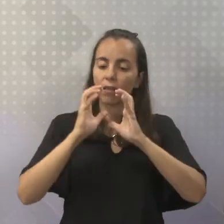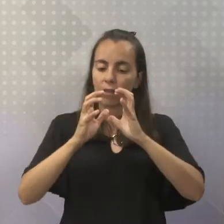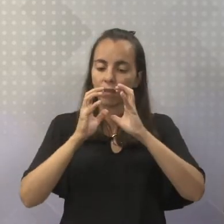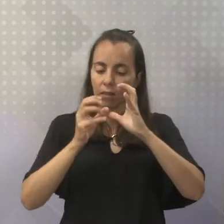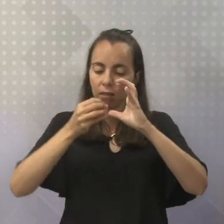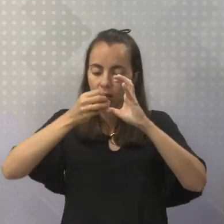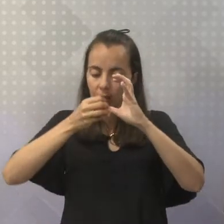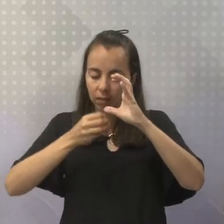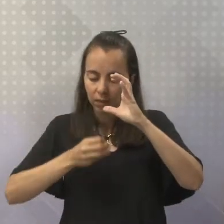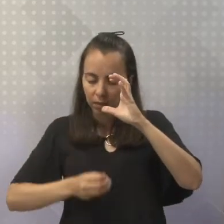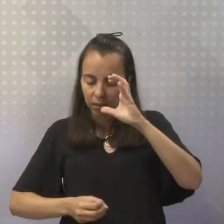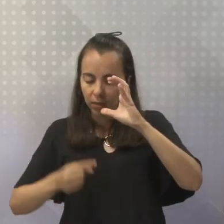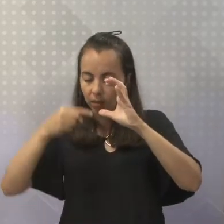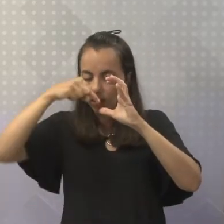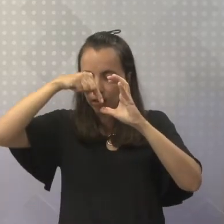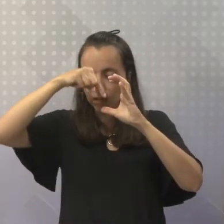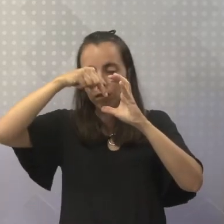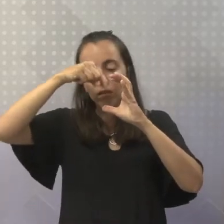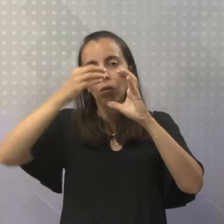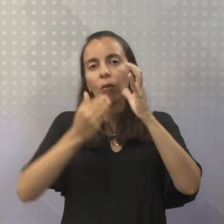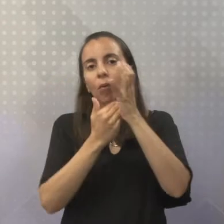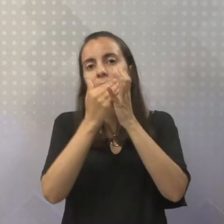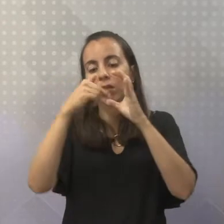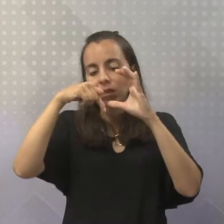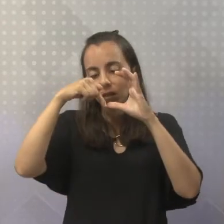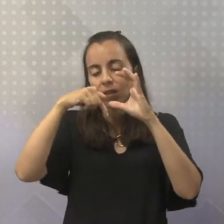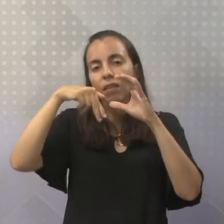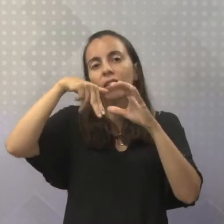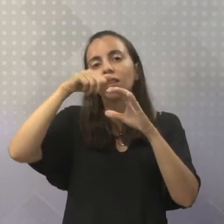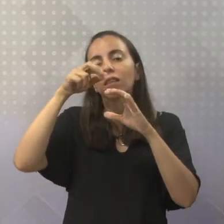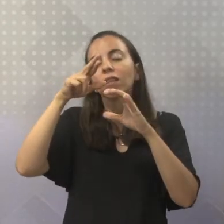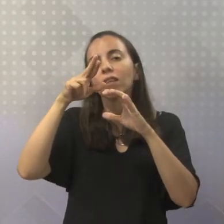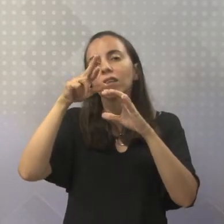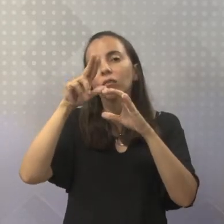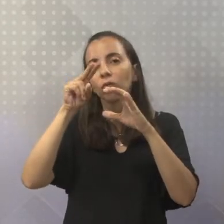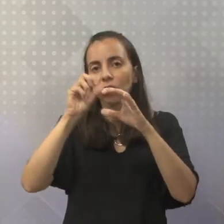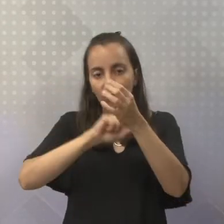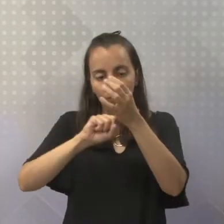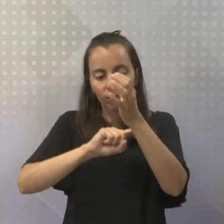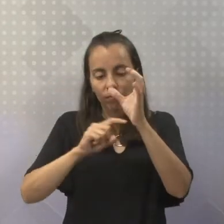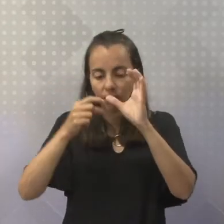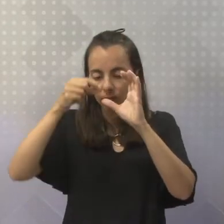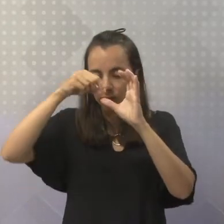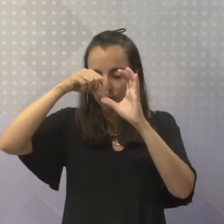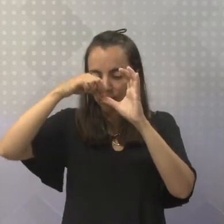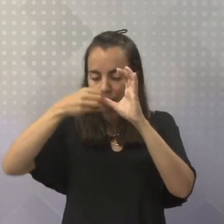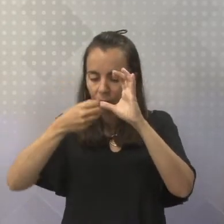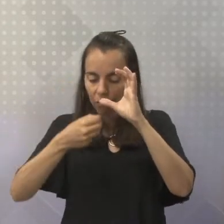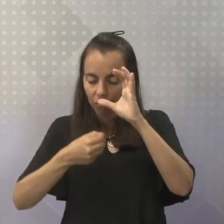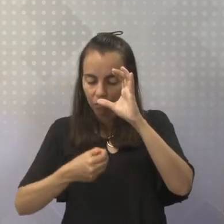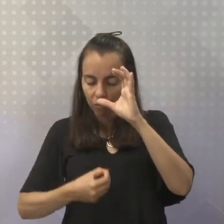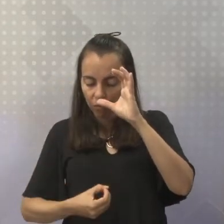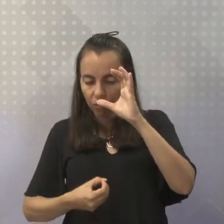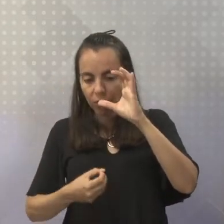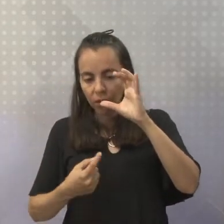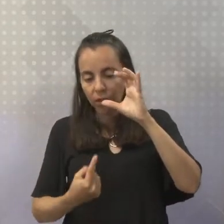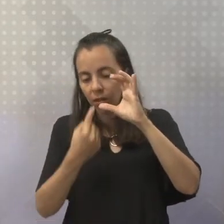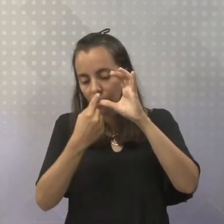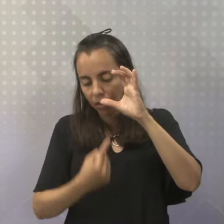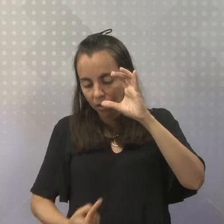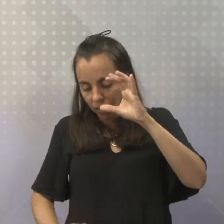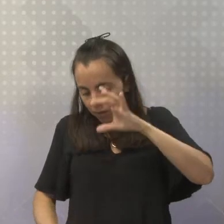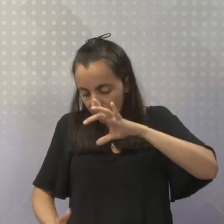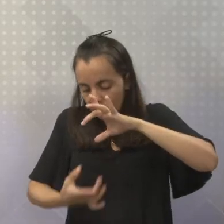originam no encéfalo e na medula espinhal. Sua função é conectar o sistema nervoso central